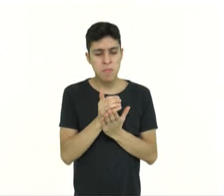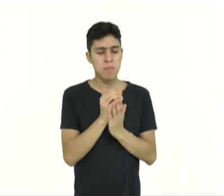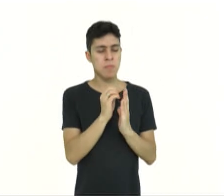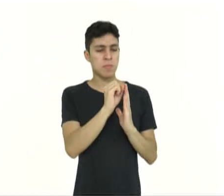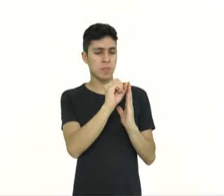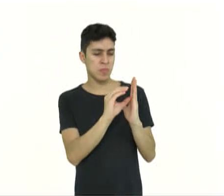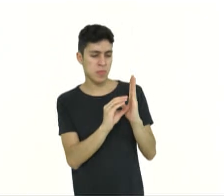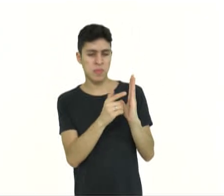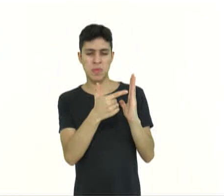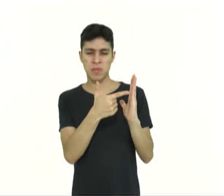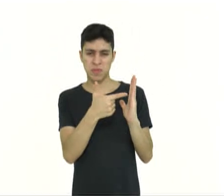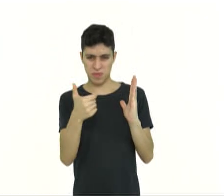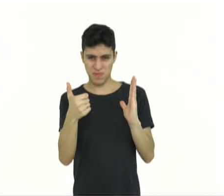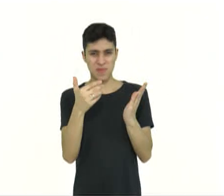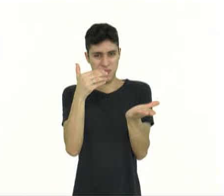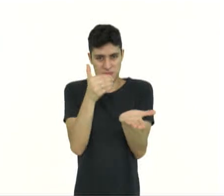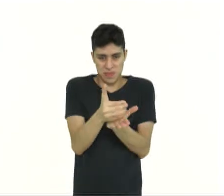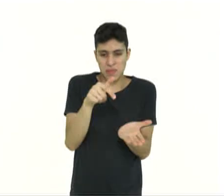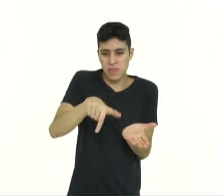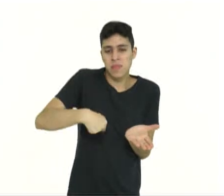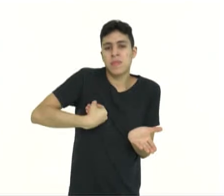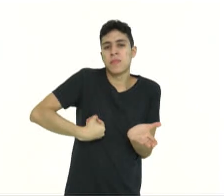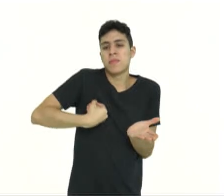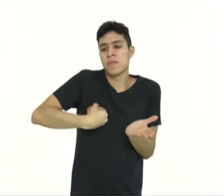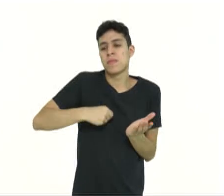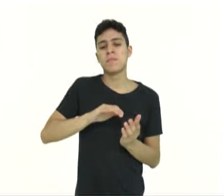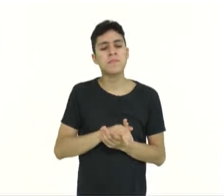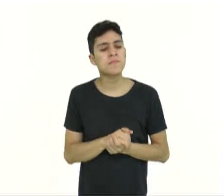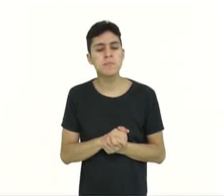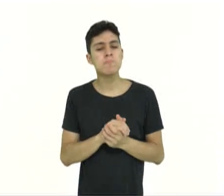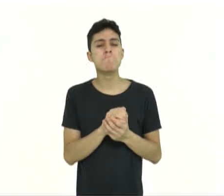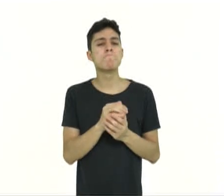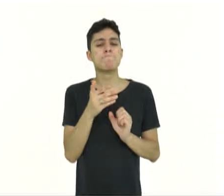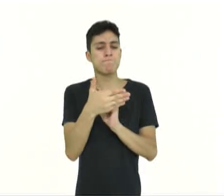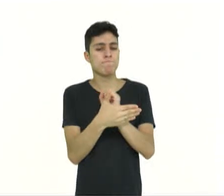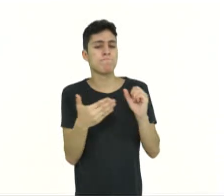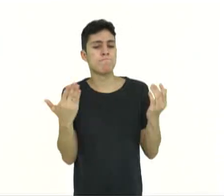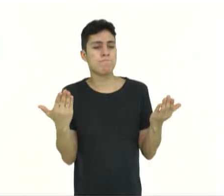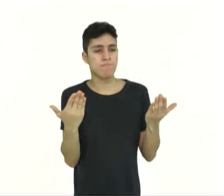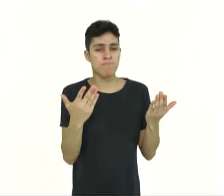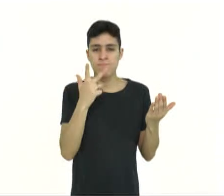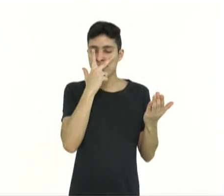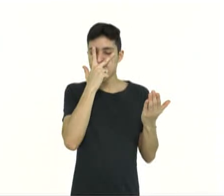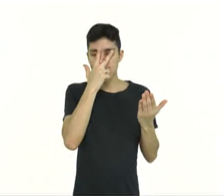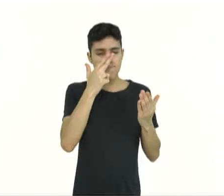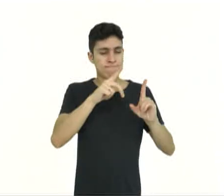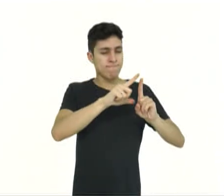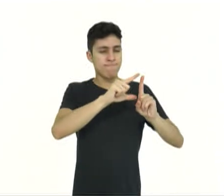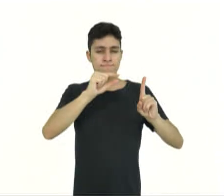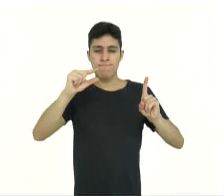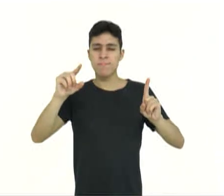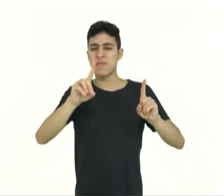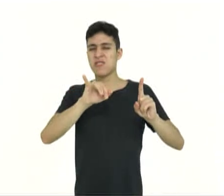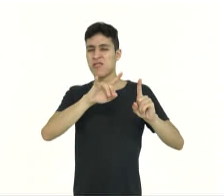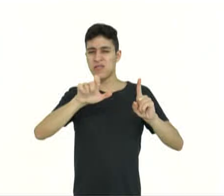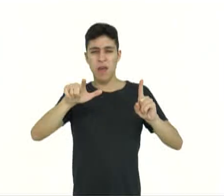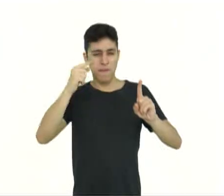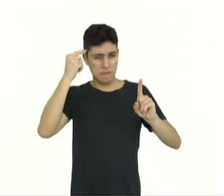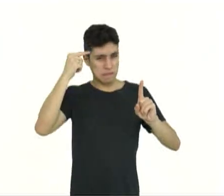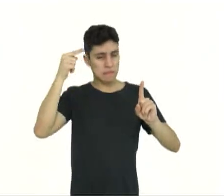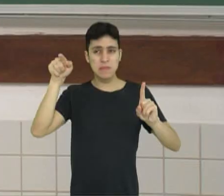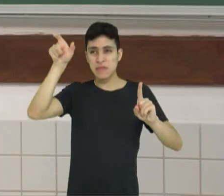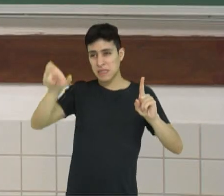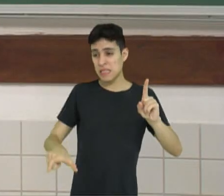século, né, para o século XXI, agora que estamos vivendo, teve como fundamento a Revolução Digital. Então, o